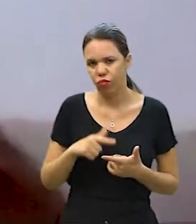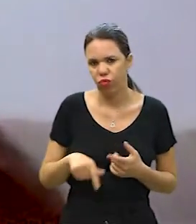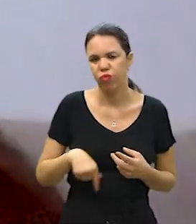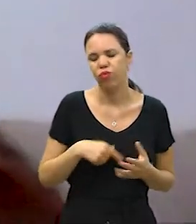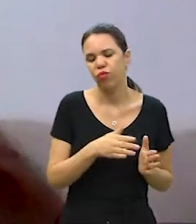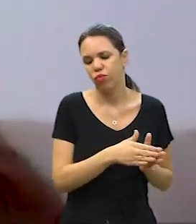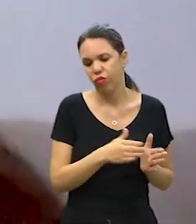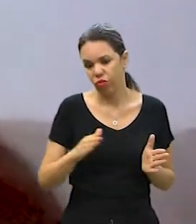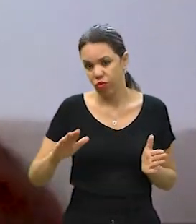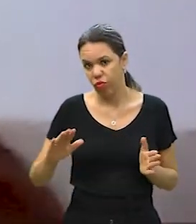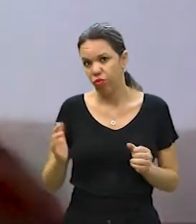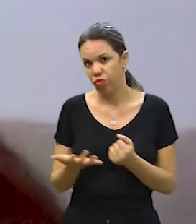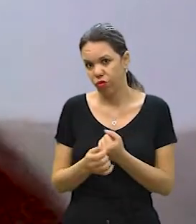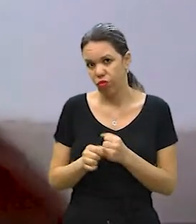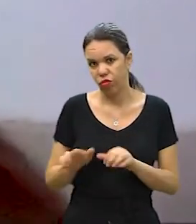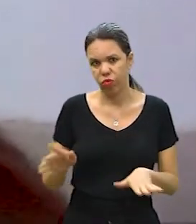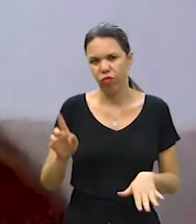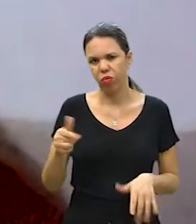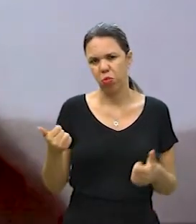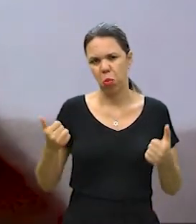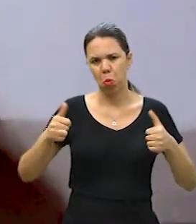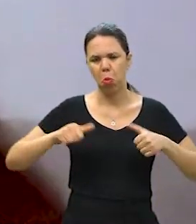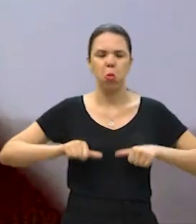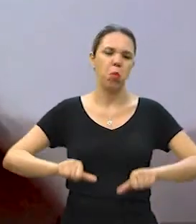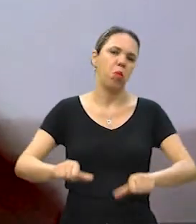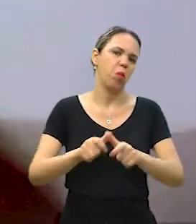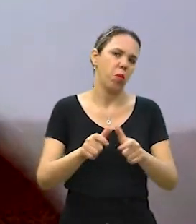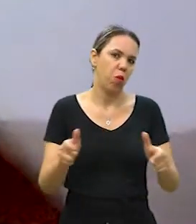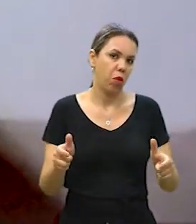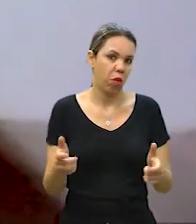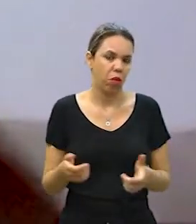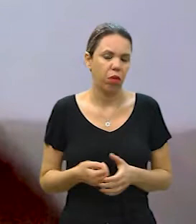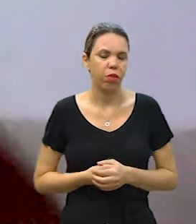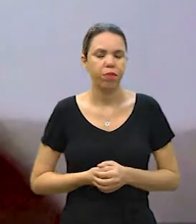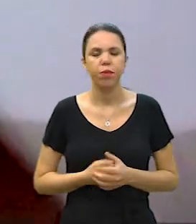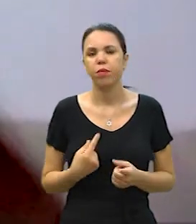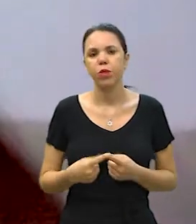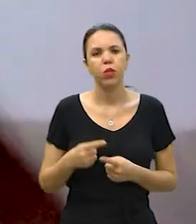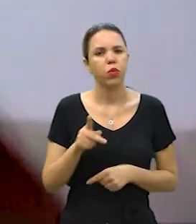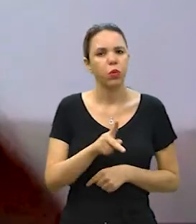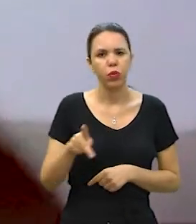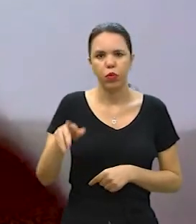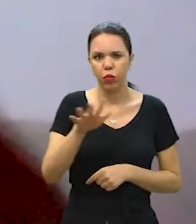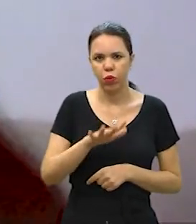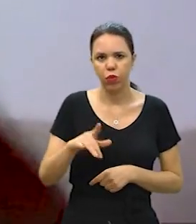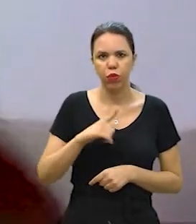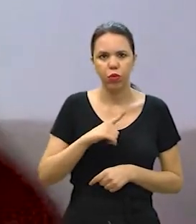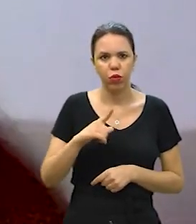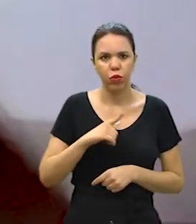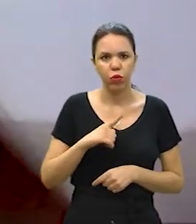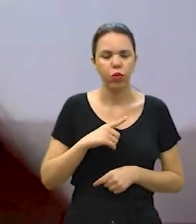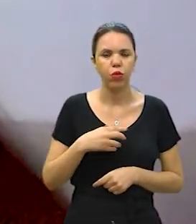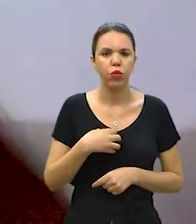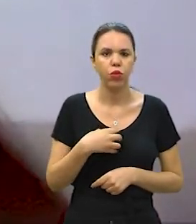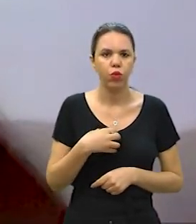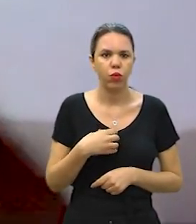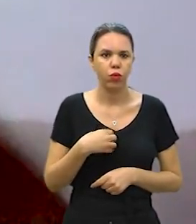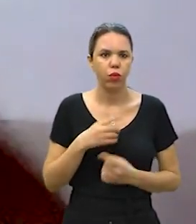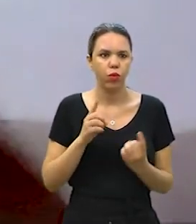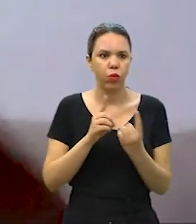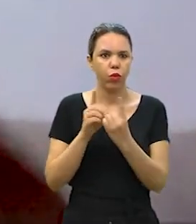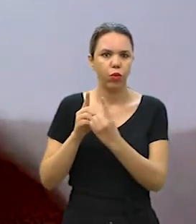problema, mas durante a pandemia, isso se agravou. Se agravou porque os professores e as professoras tinham que, de alguma